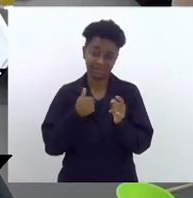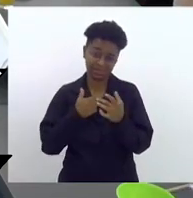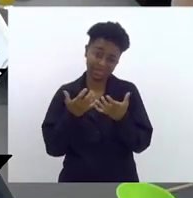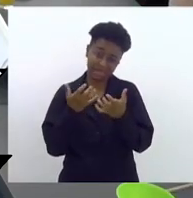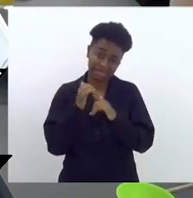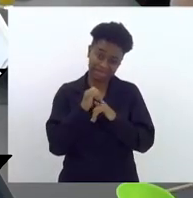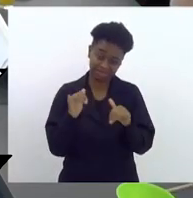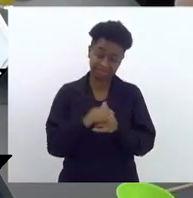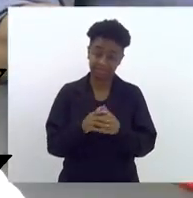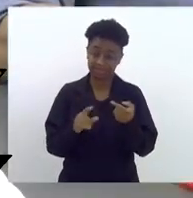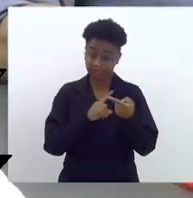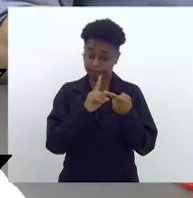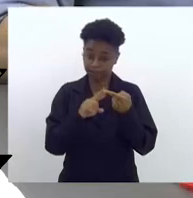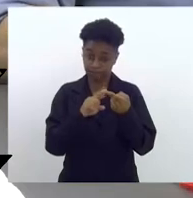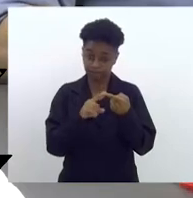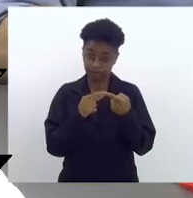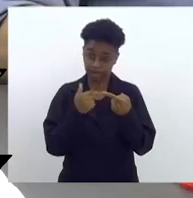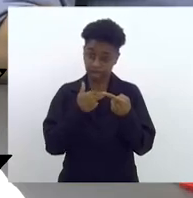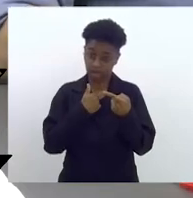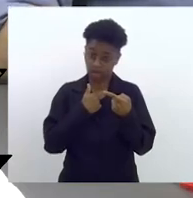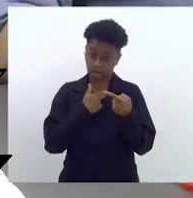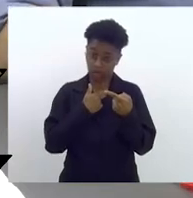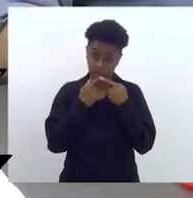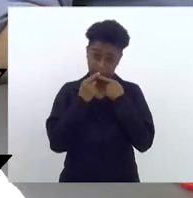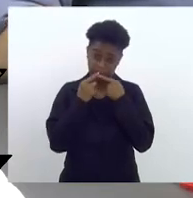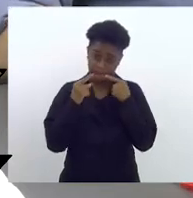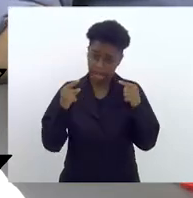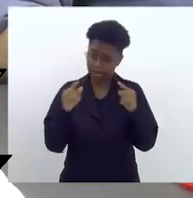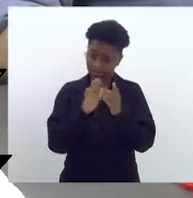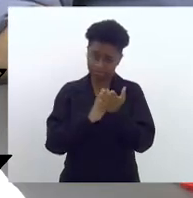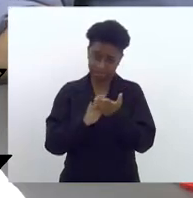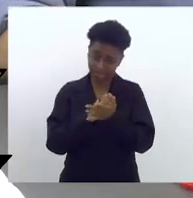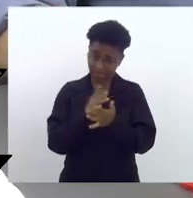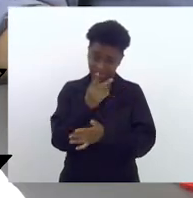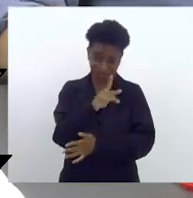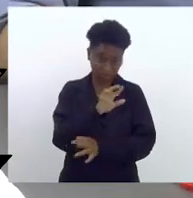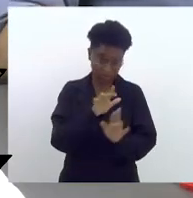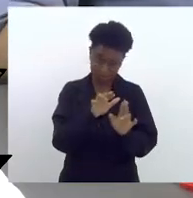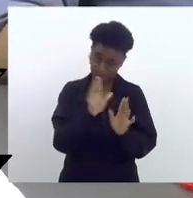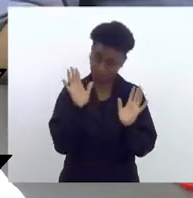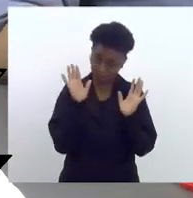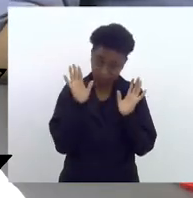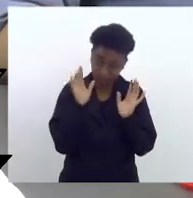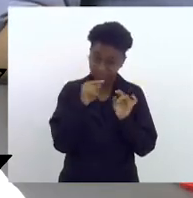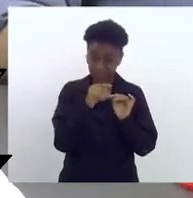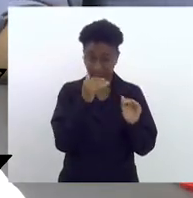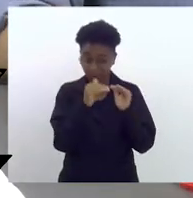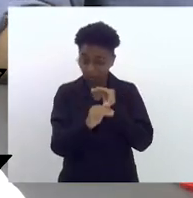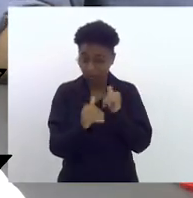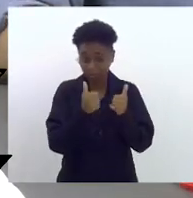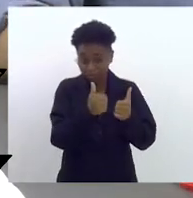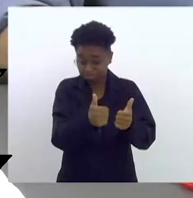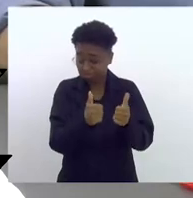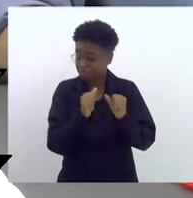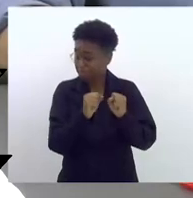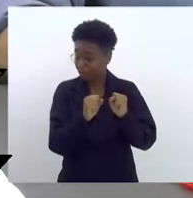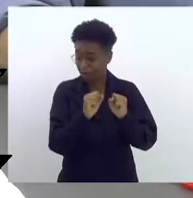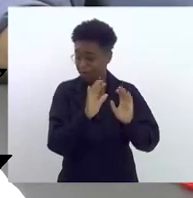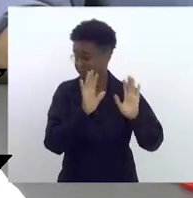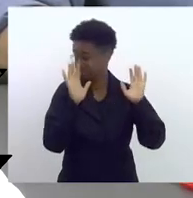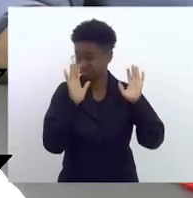primeiro não vou me queixar ao Deputado Márcio Pacheco da sua liderança vai ficar tranquilo